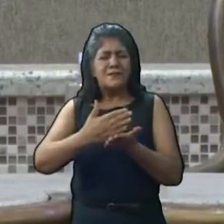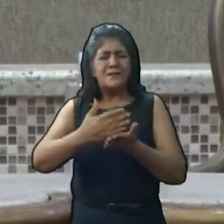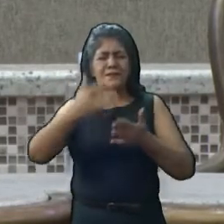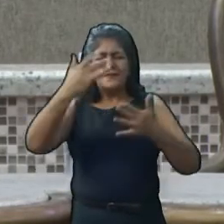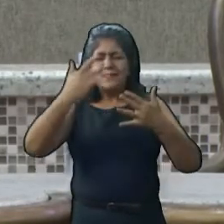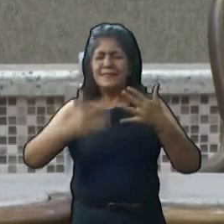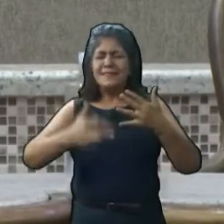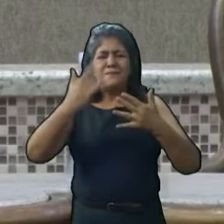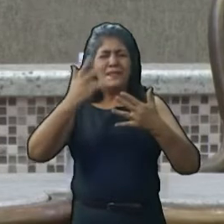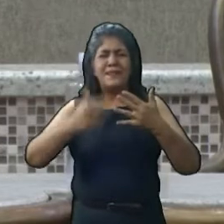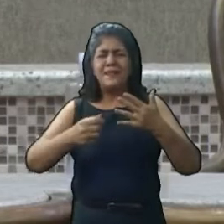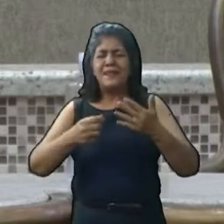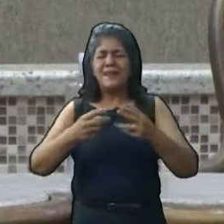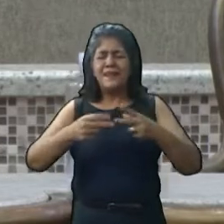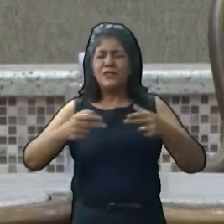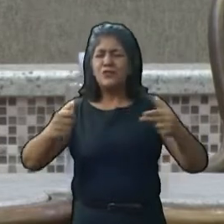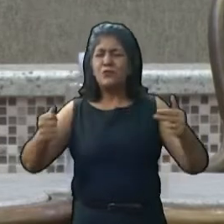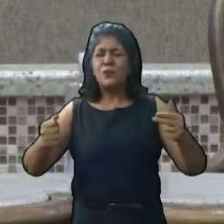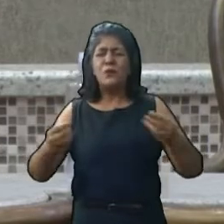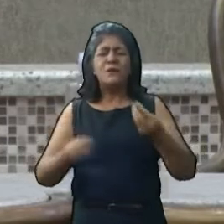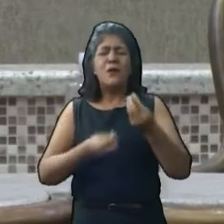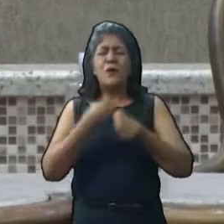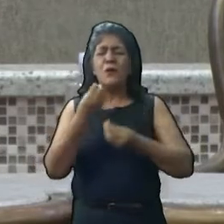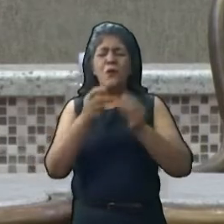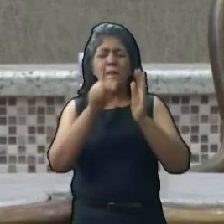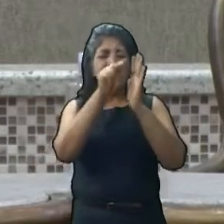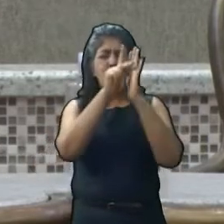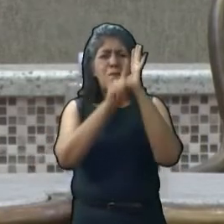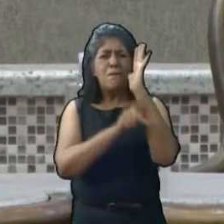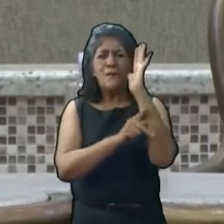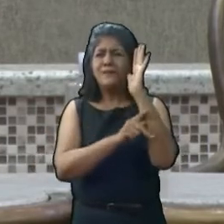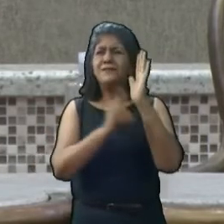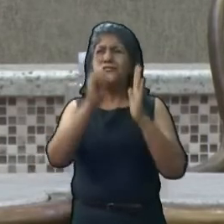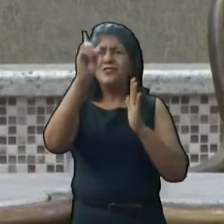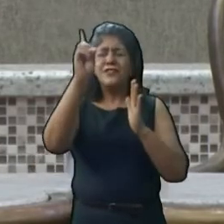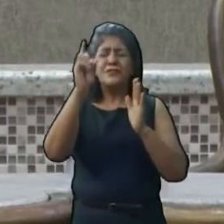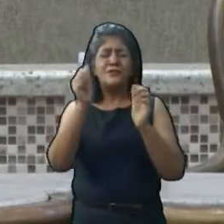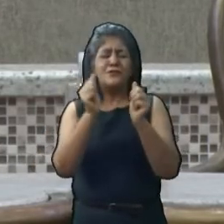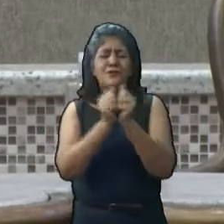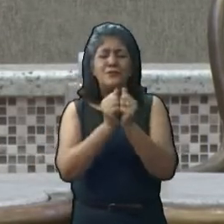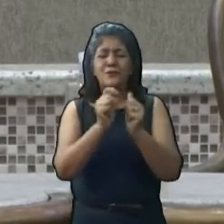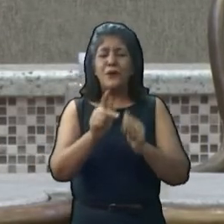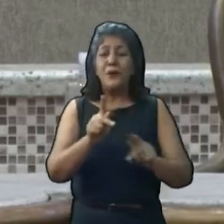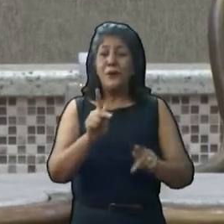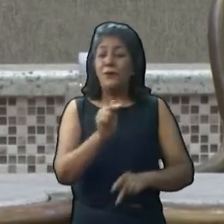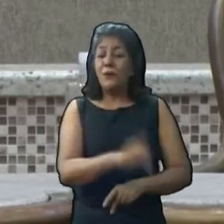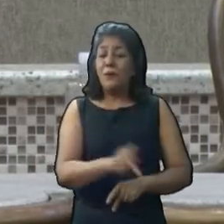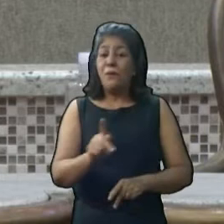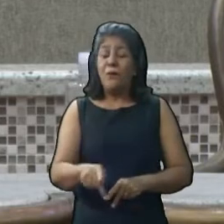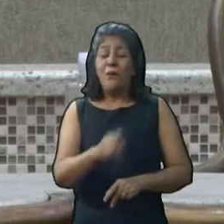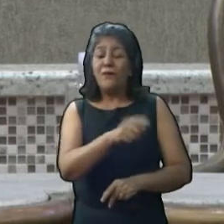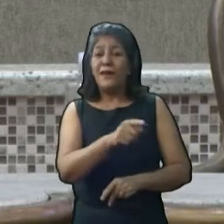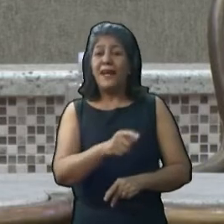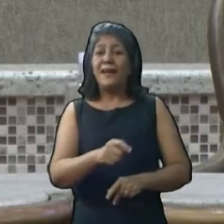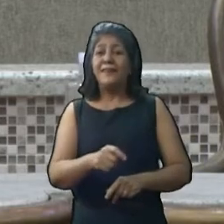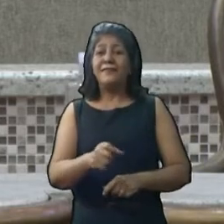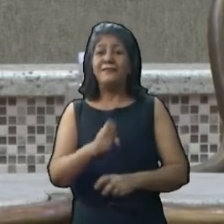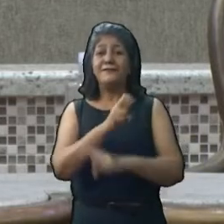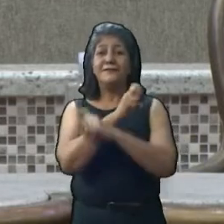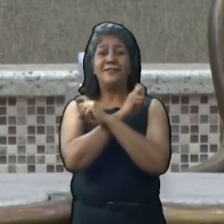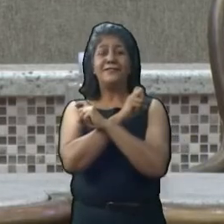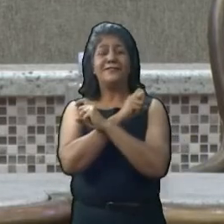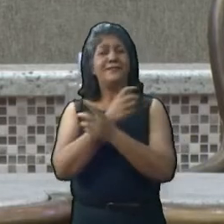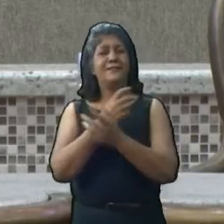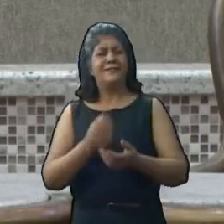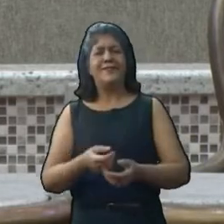deus mostrou o propósito o plano de deus para com seu povo que ainda estava no egito é o deus maravilhoso